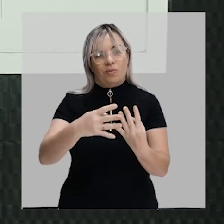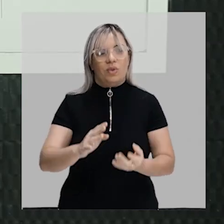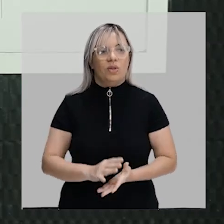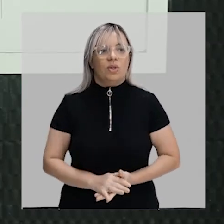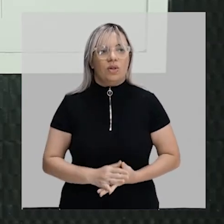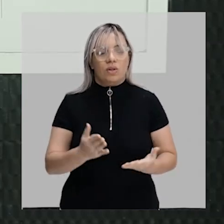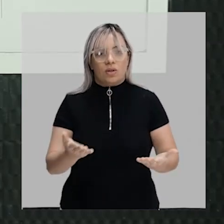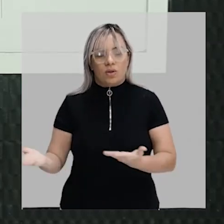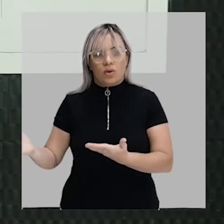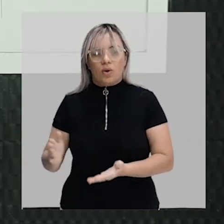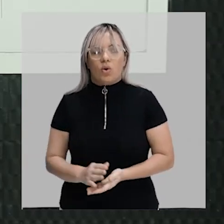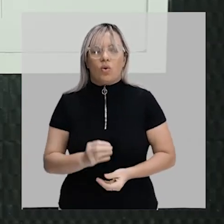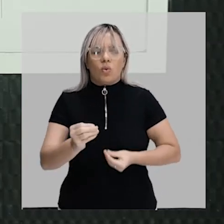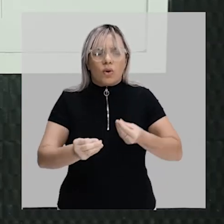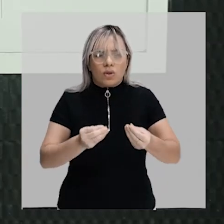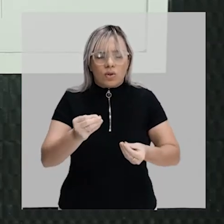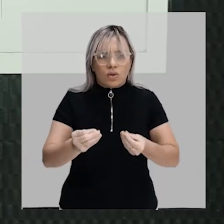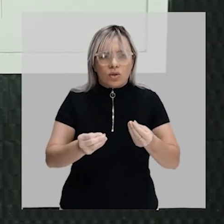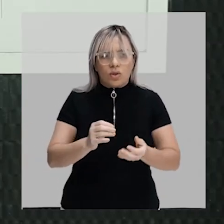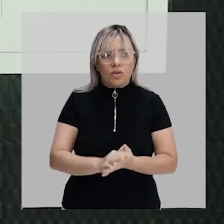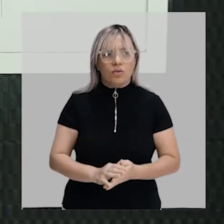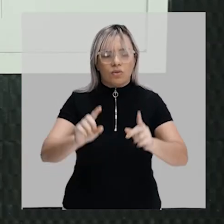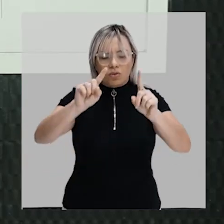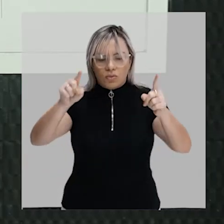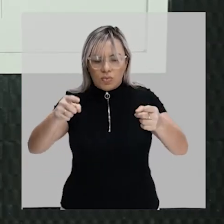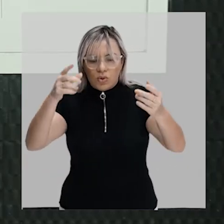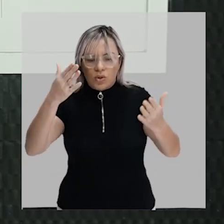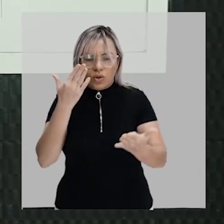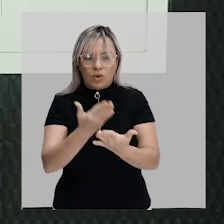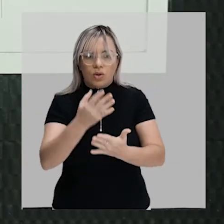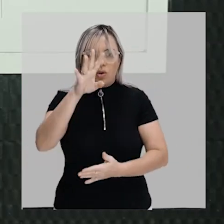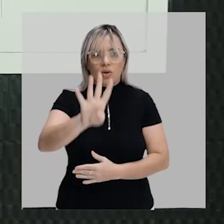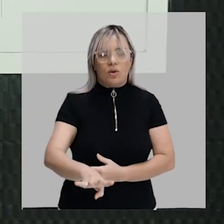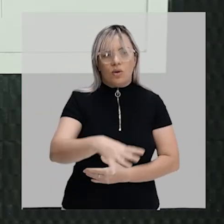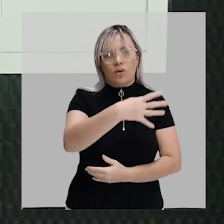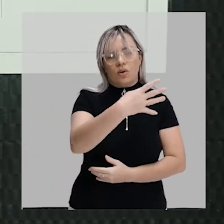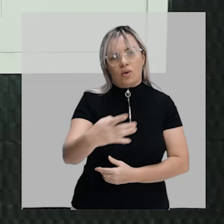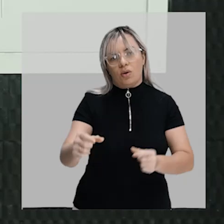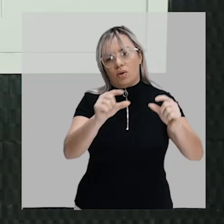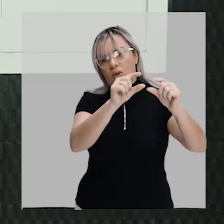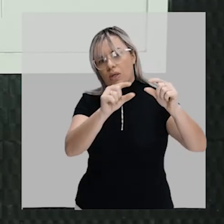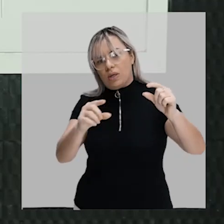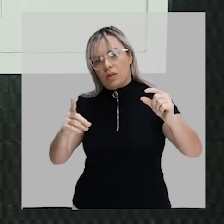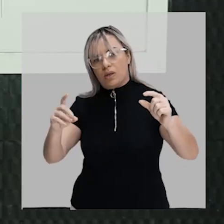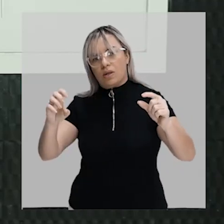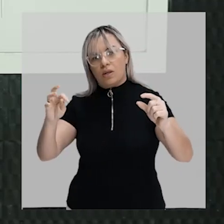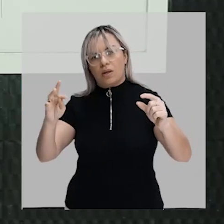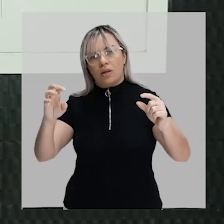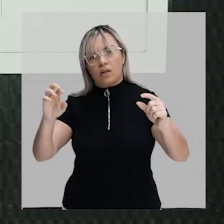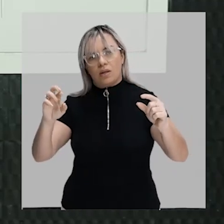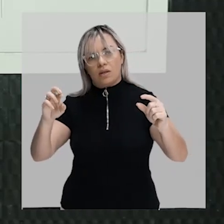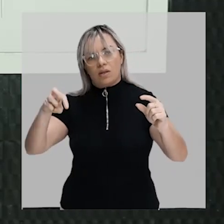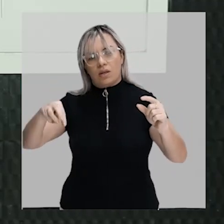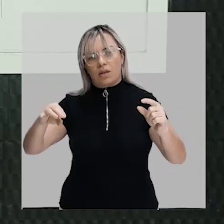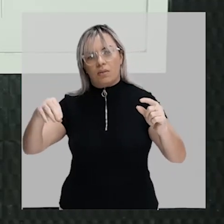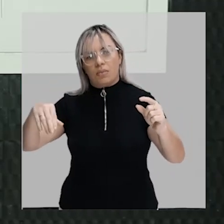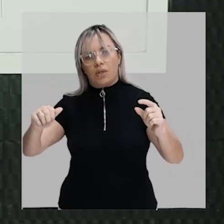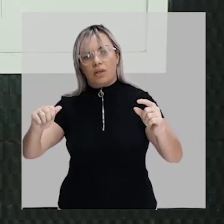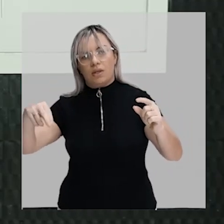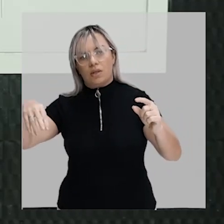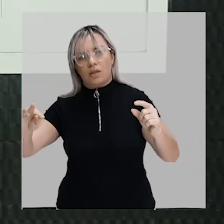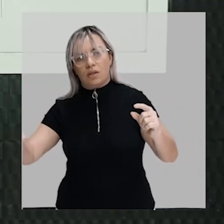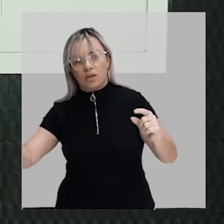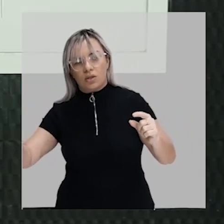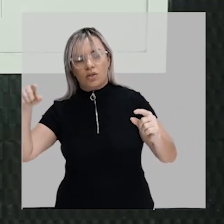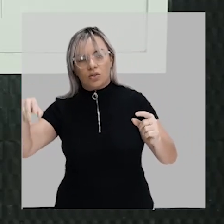estudar determinante por exemplo determinante de uma matriz A gente vai estudar determinante desse quadrada e lá na frente quando